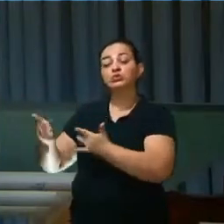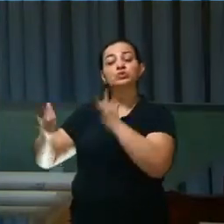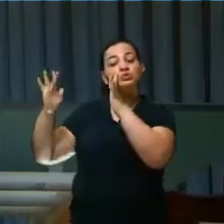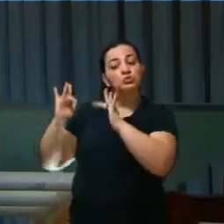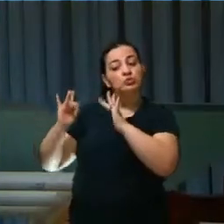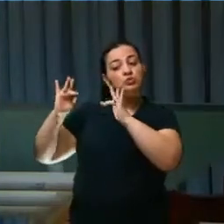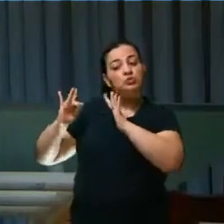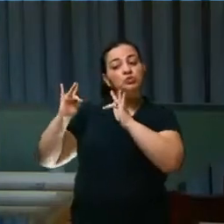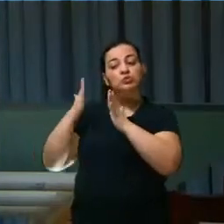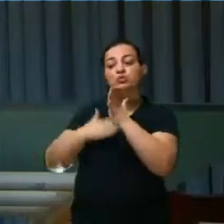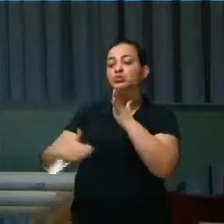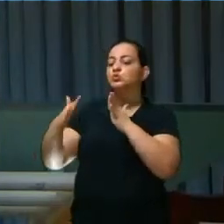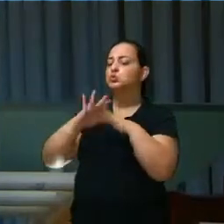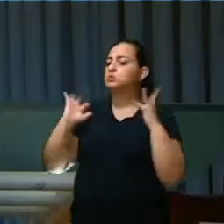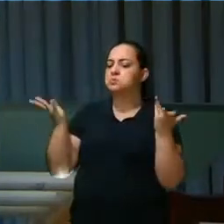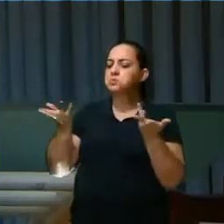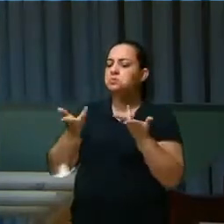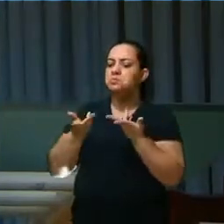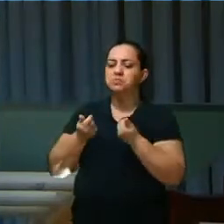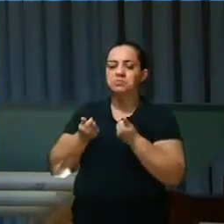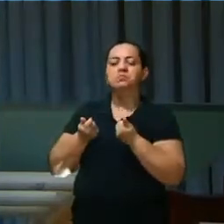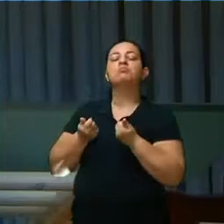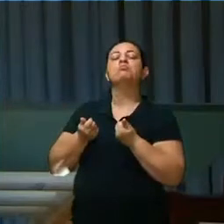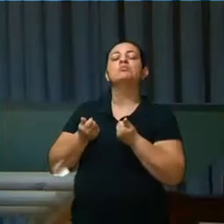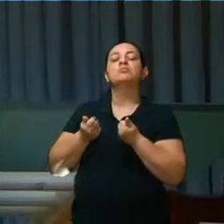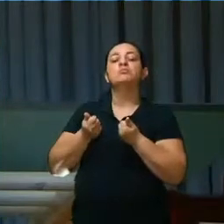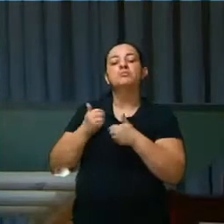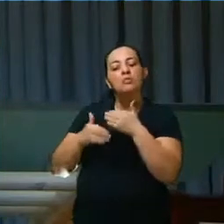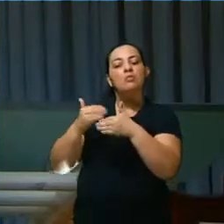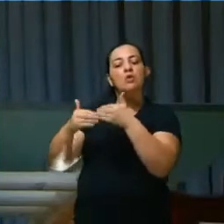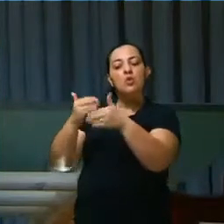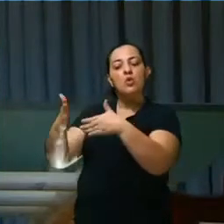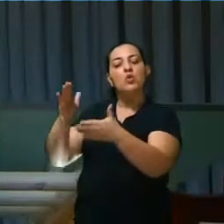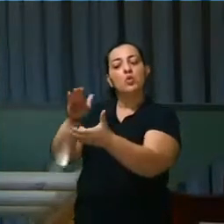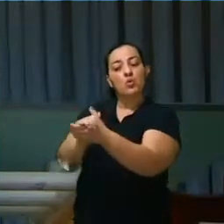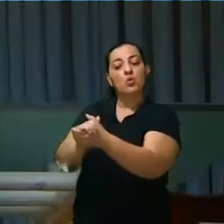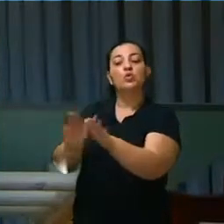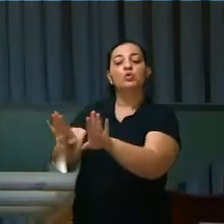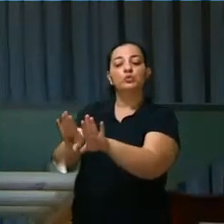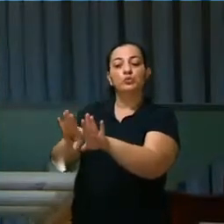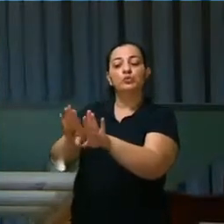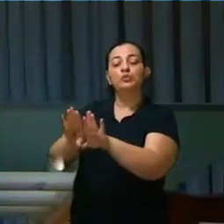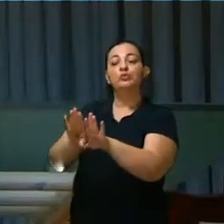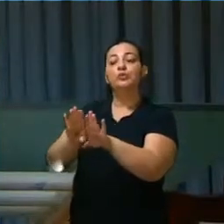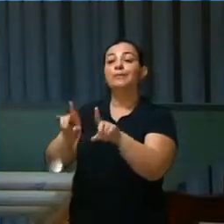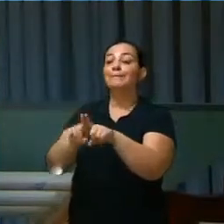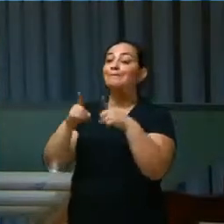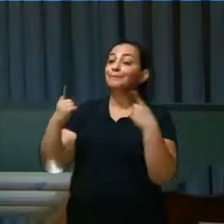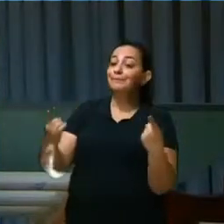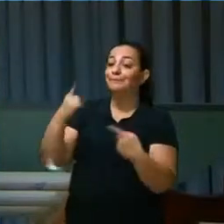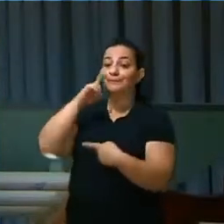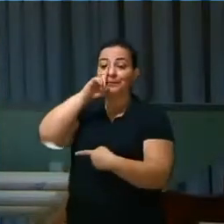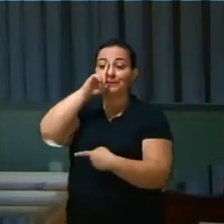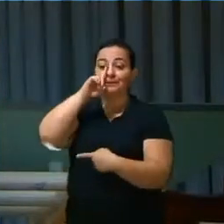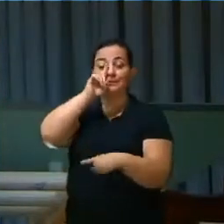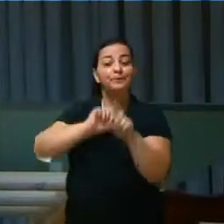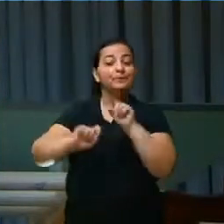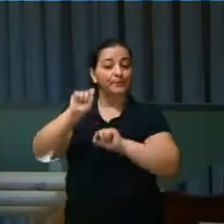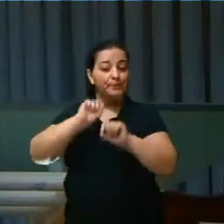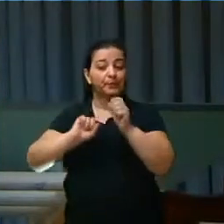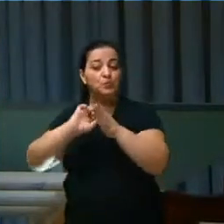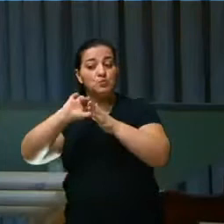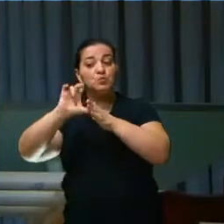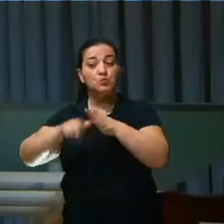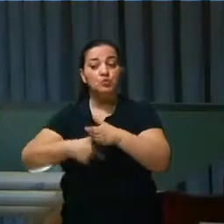estão namorando tudo é maravilha logo que casa também mas o perigo está